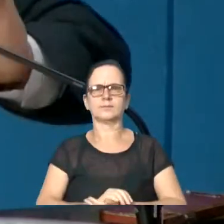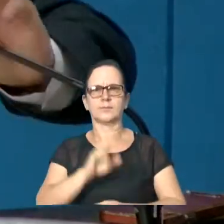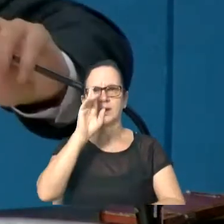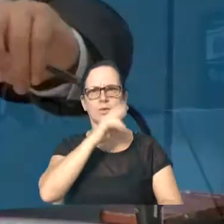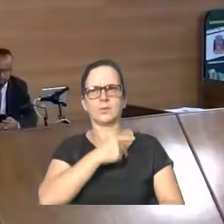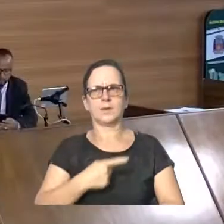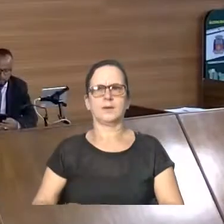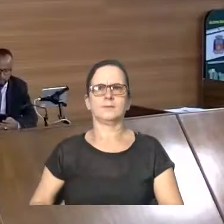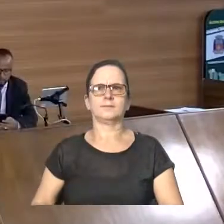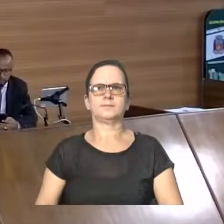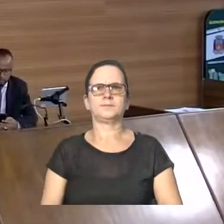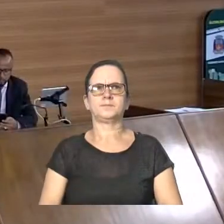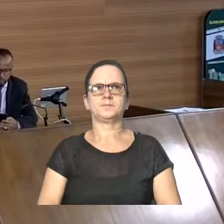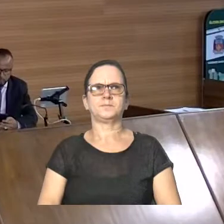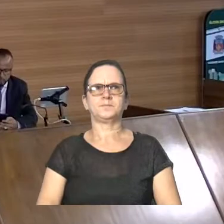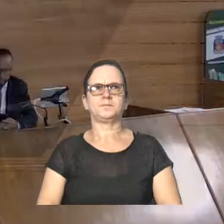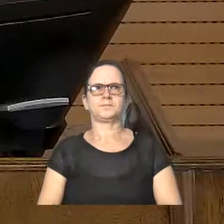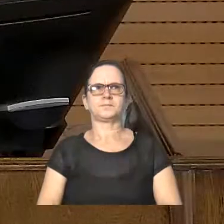senhor presidente.